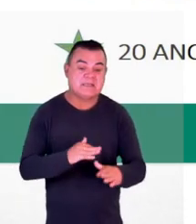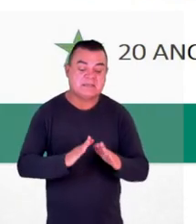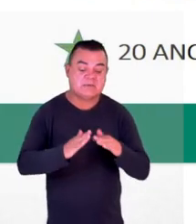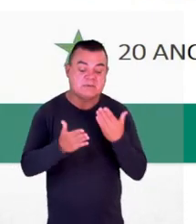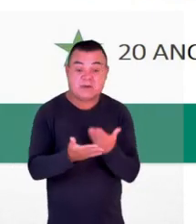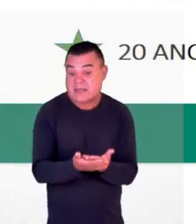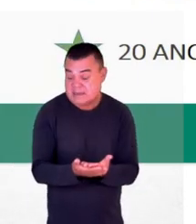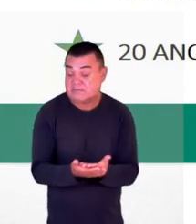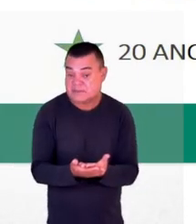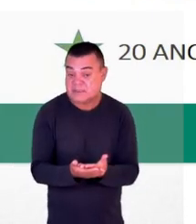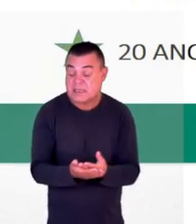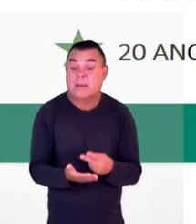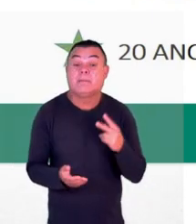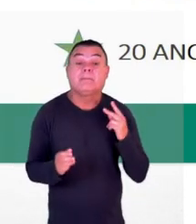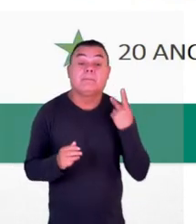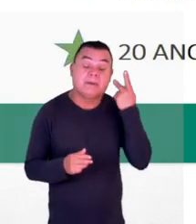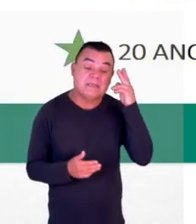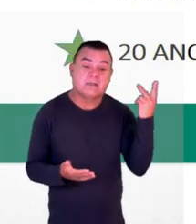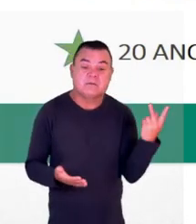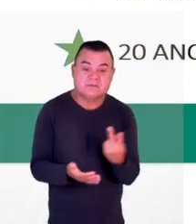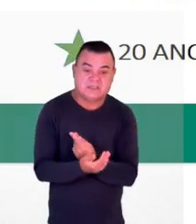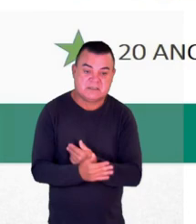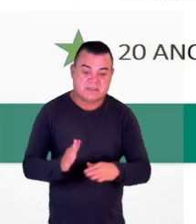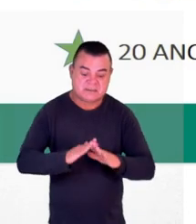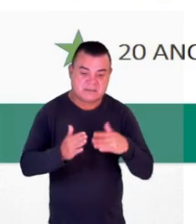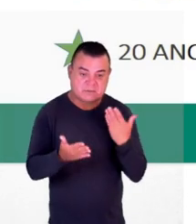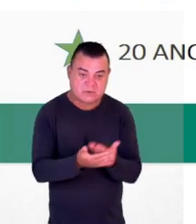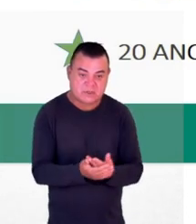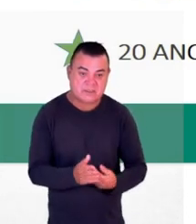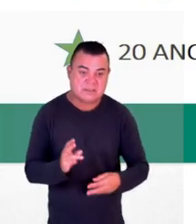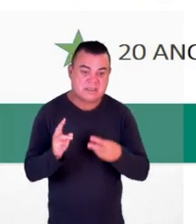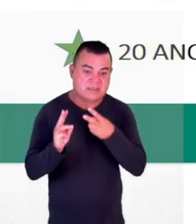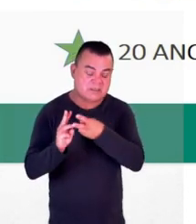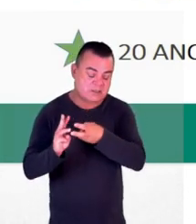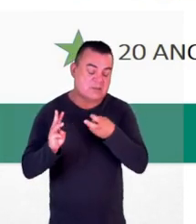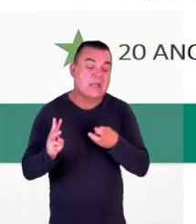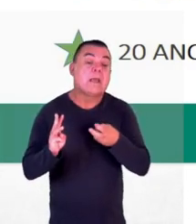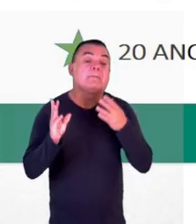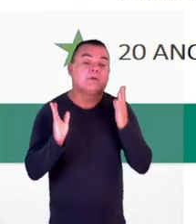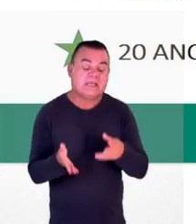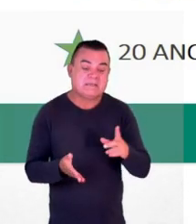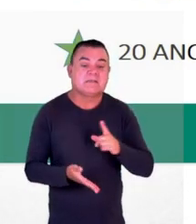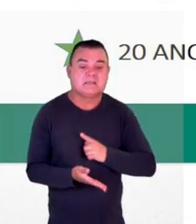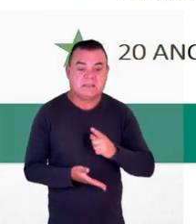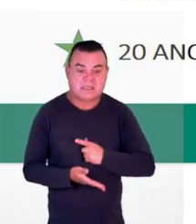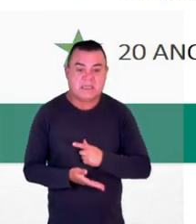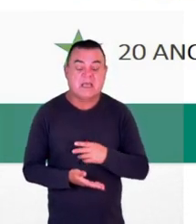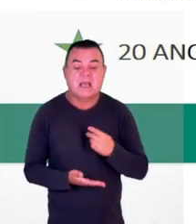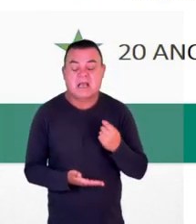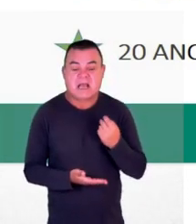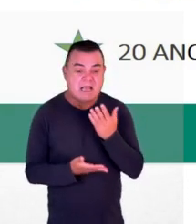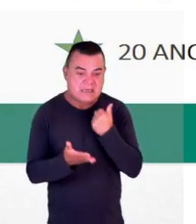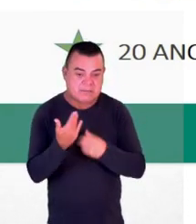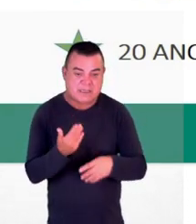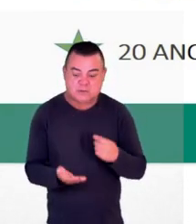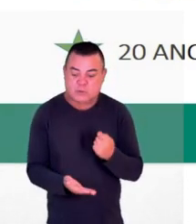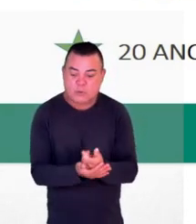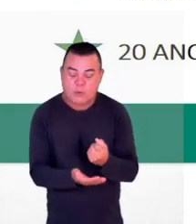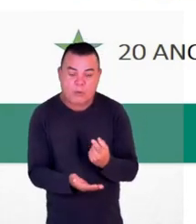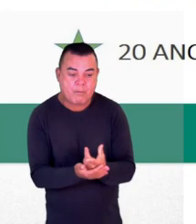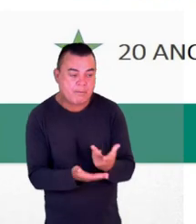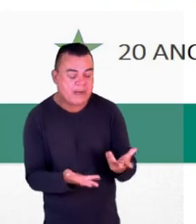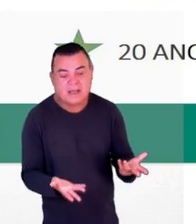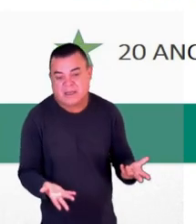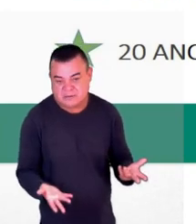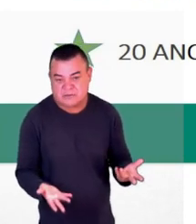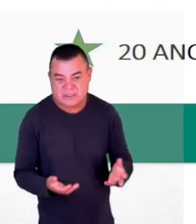Escol escolas indígenas a gente possa ter alimentos comprad localmente né Eh dos Agricultores familiares indígenas a gente possa ter lá